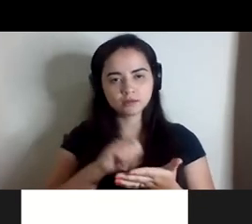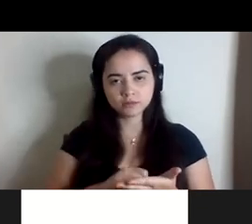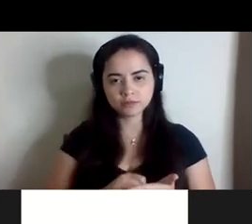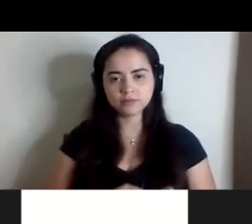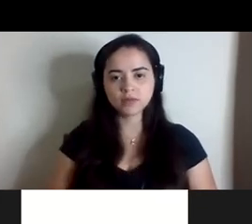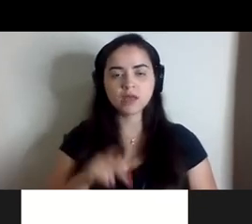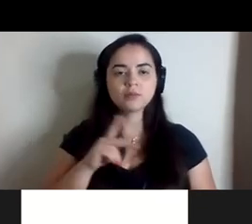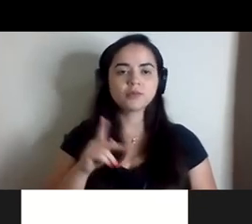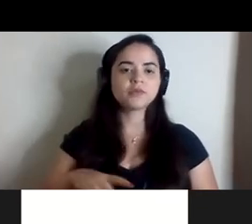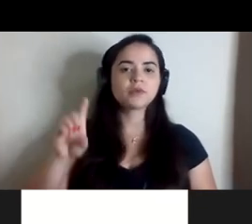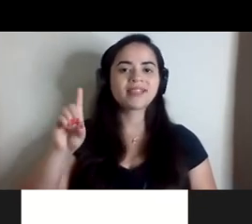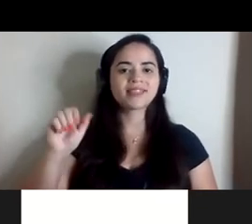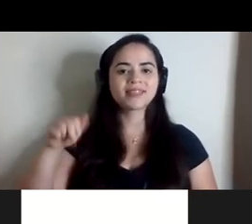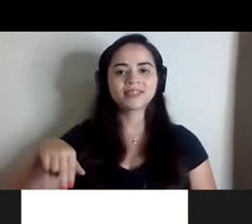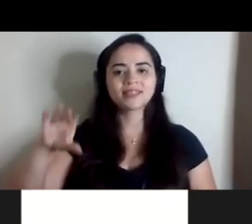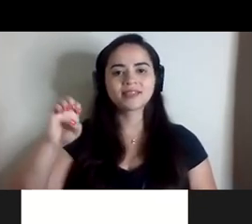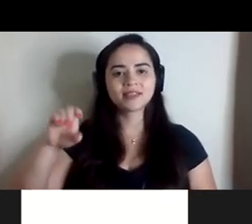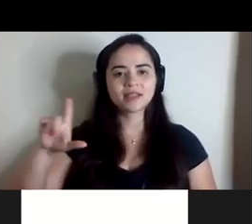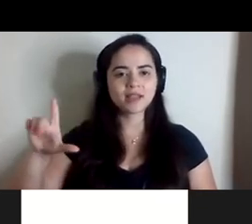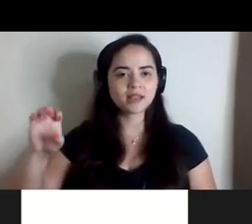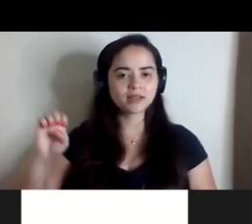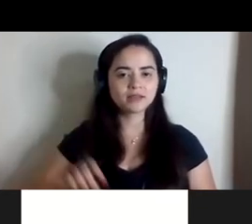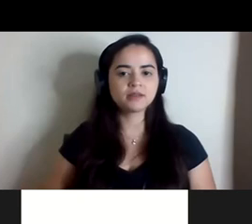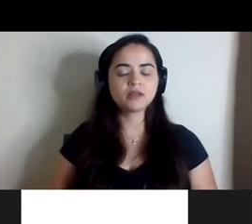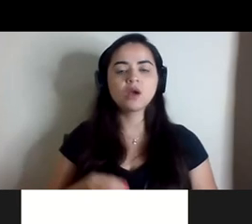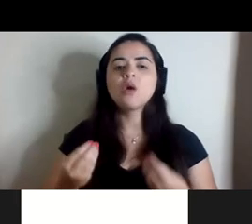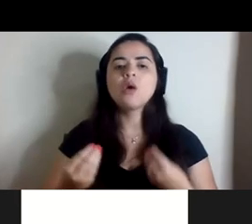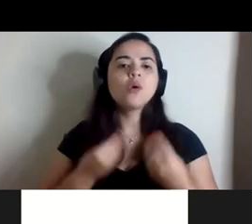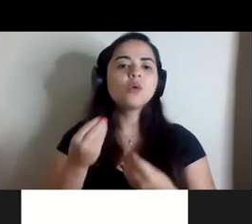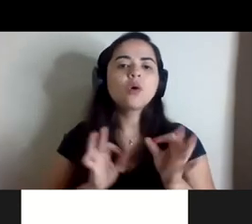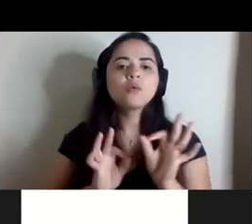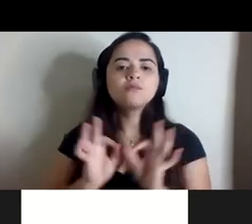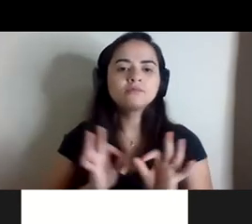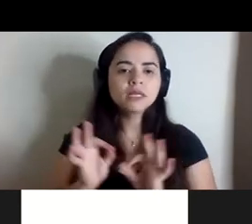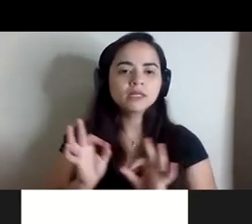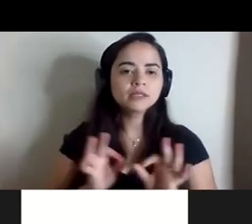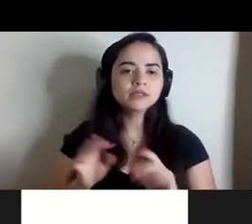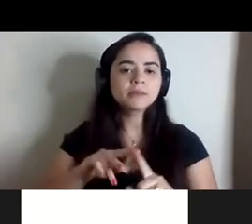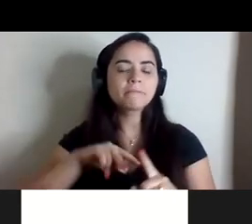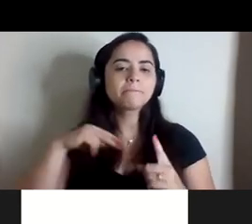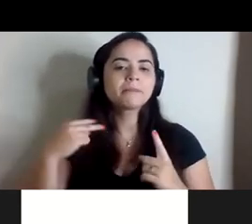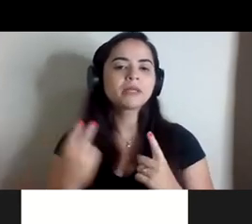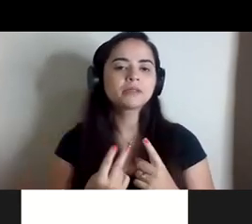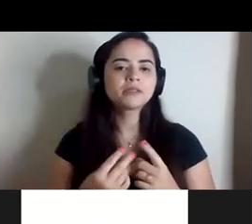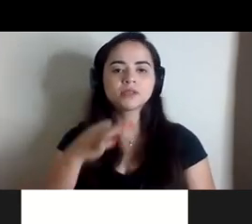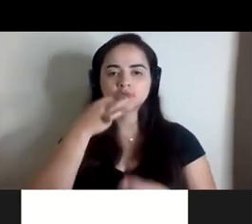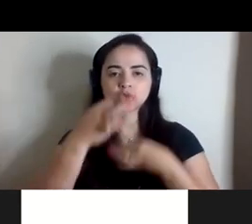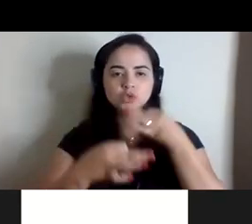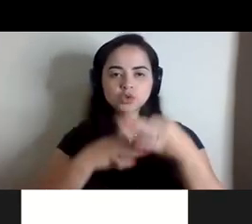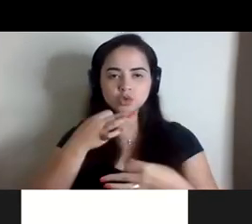professora Daniele Veiga. Como fazer o planejamento educacional nas perspectivas críticas e